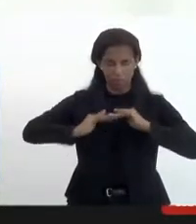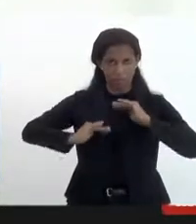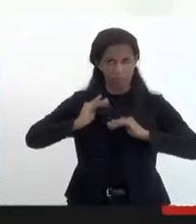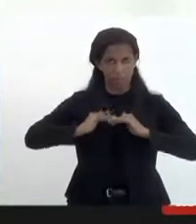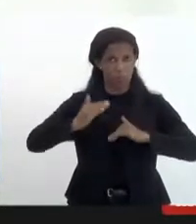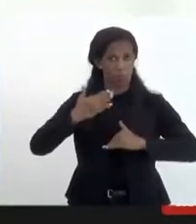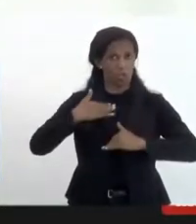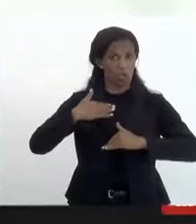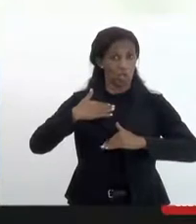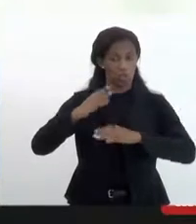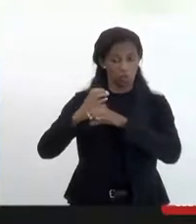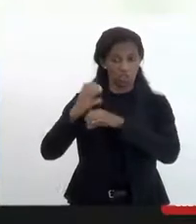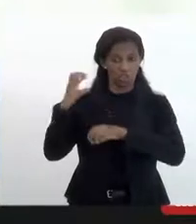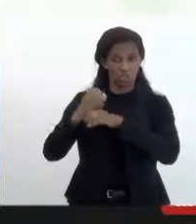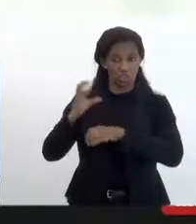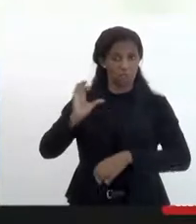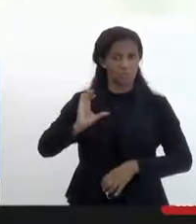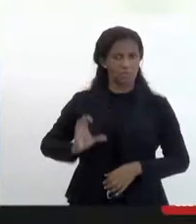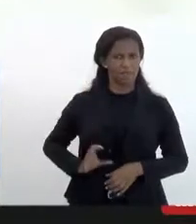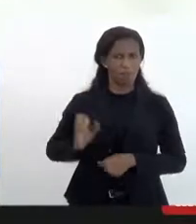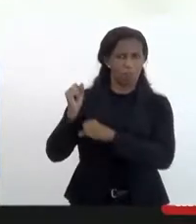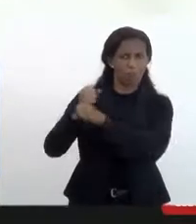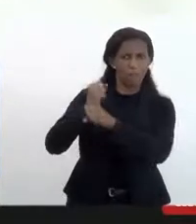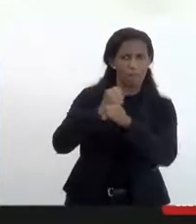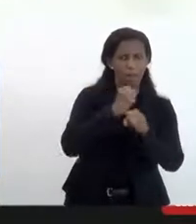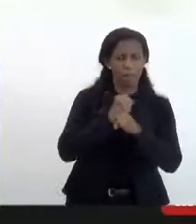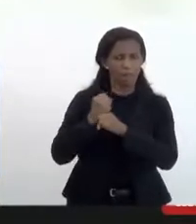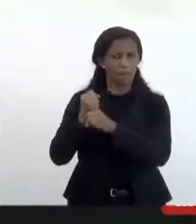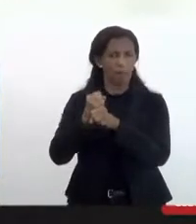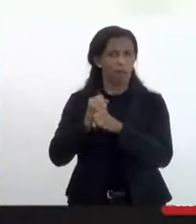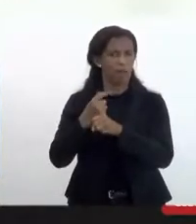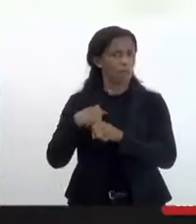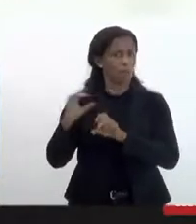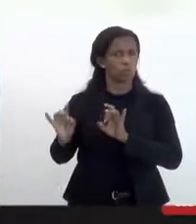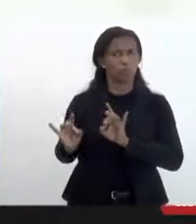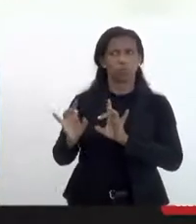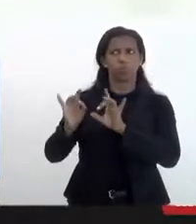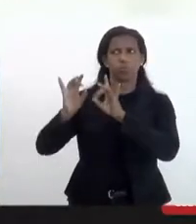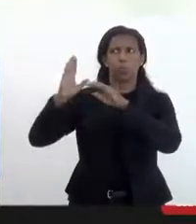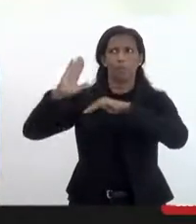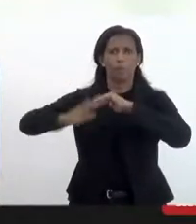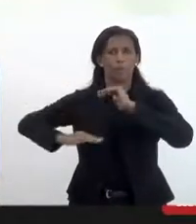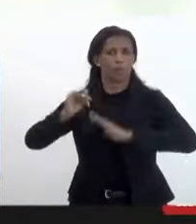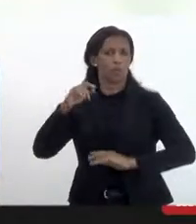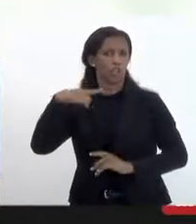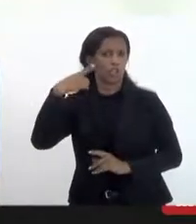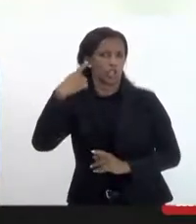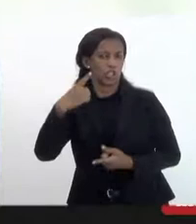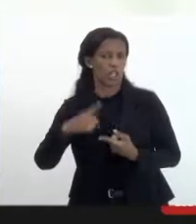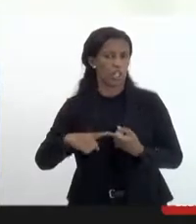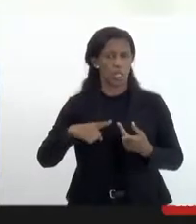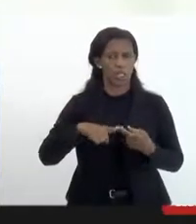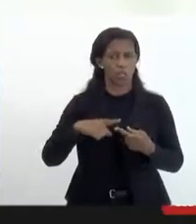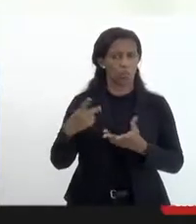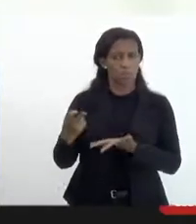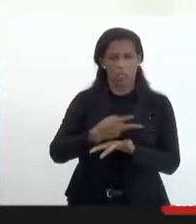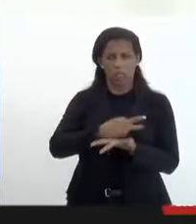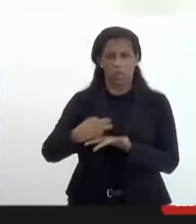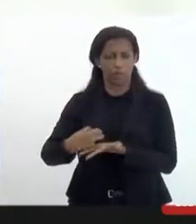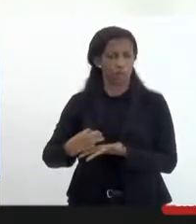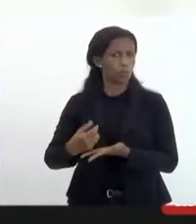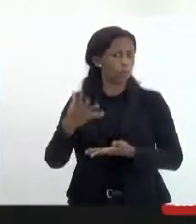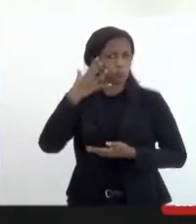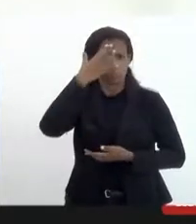um engenheiro civil. Eu não sou um especialista em direito, as nuances tributárias.